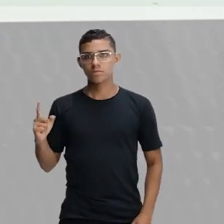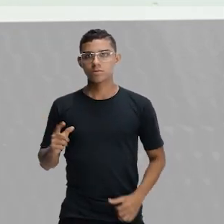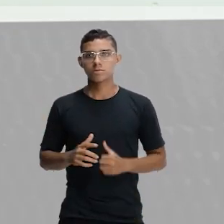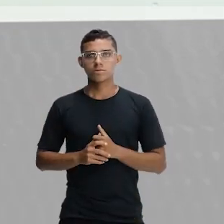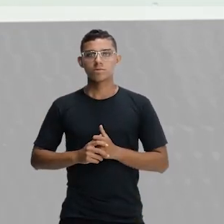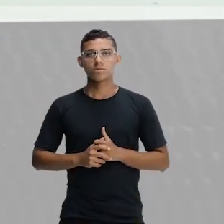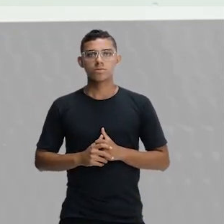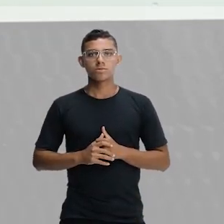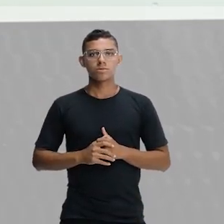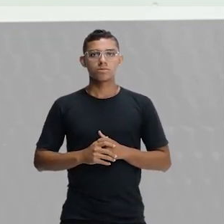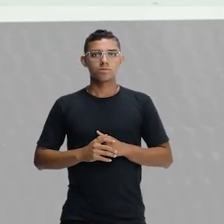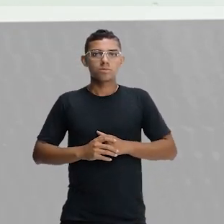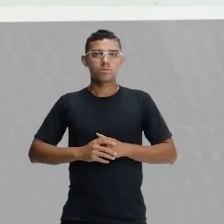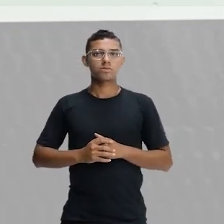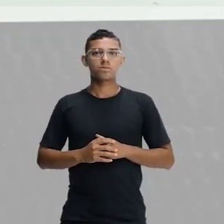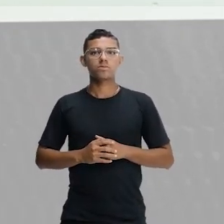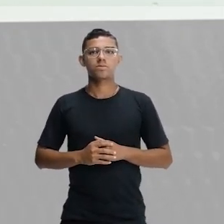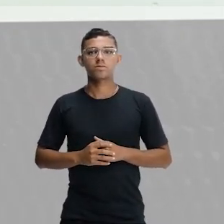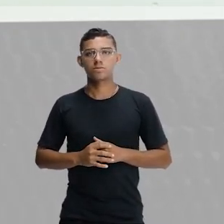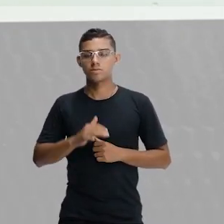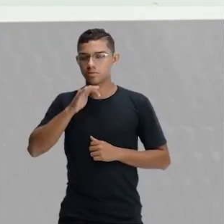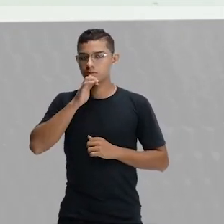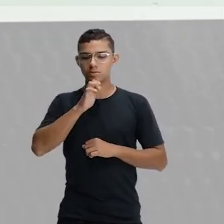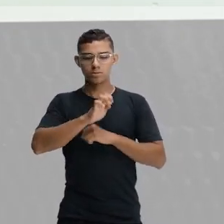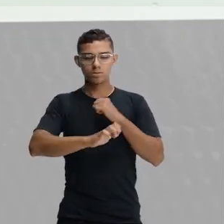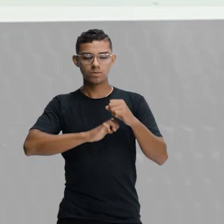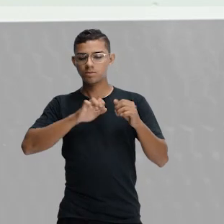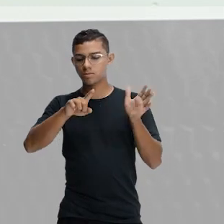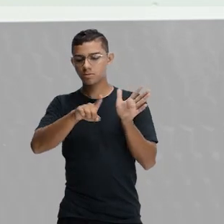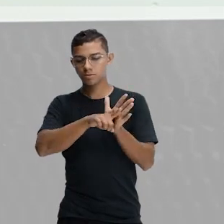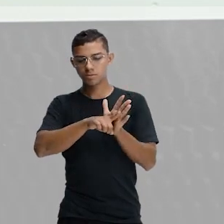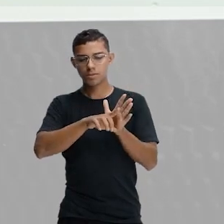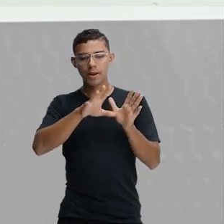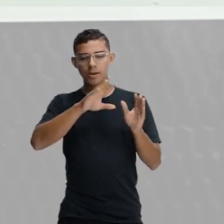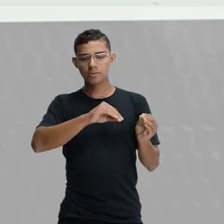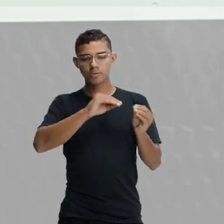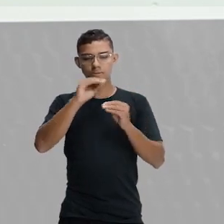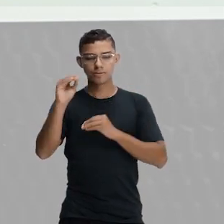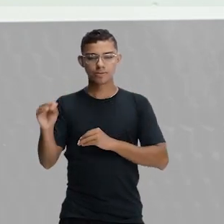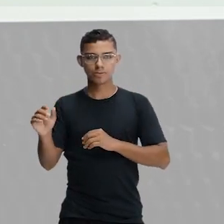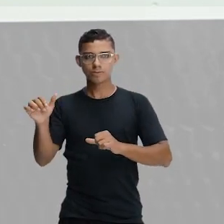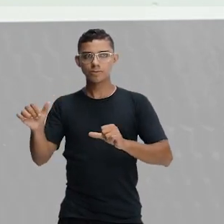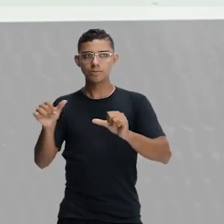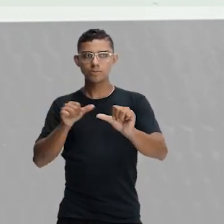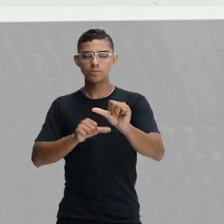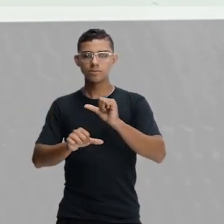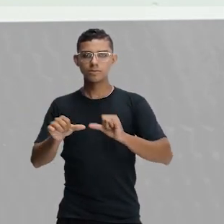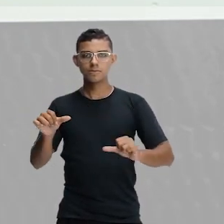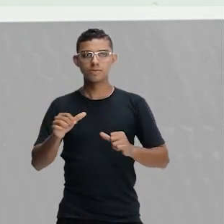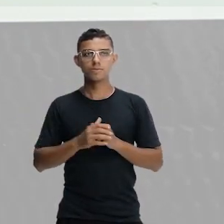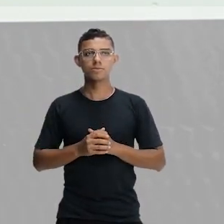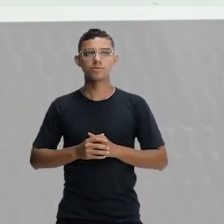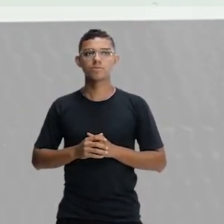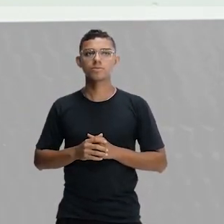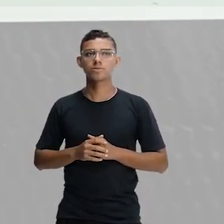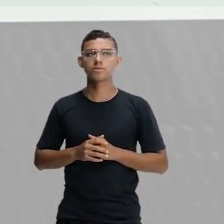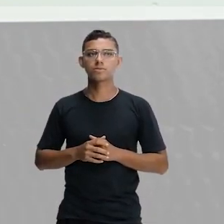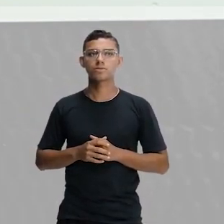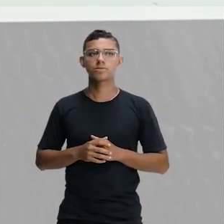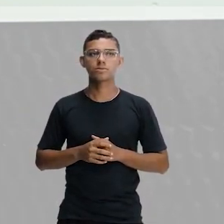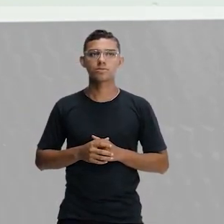Esses elétrons, né, eles passam de um corpo para o outro. São apenas os elétrons que vão fazer o fluxo.